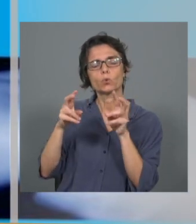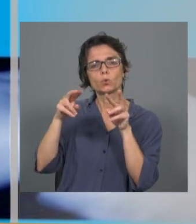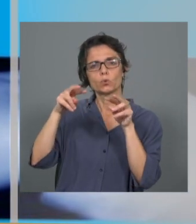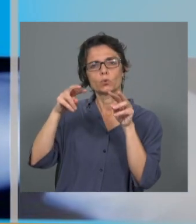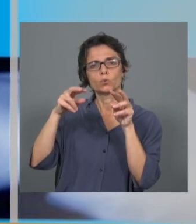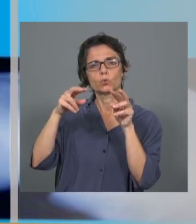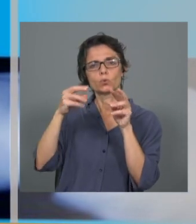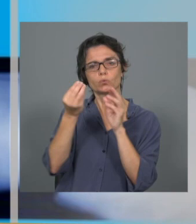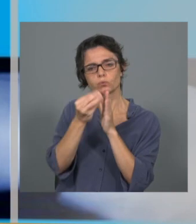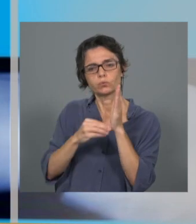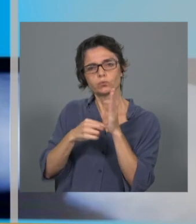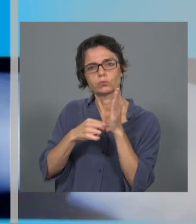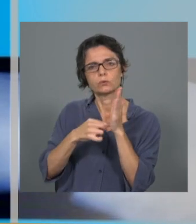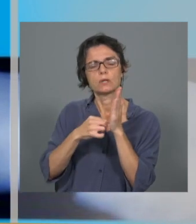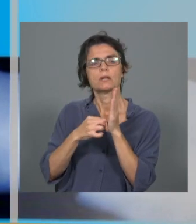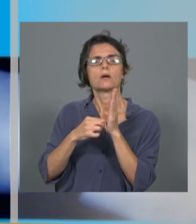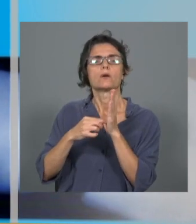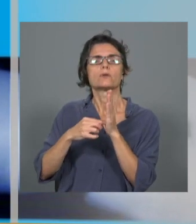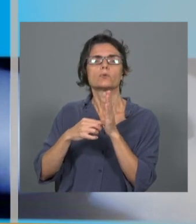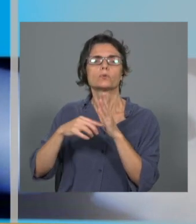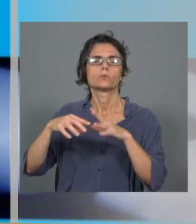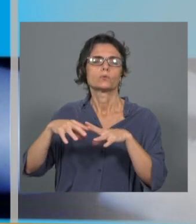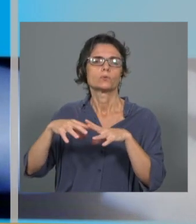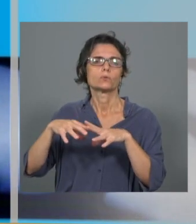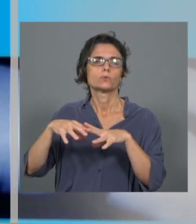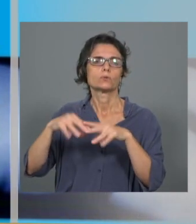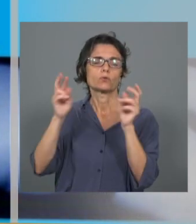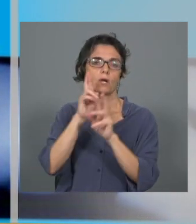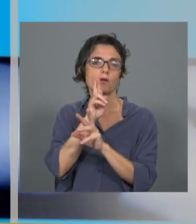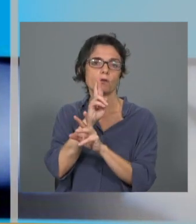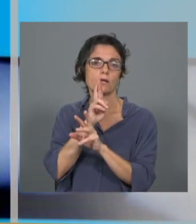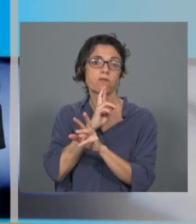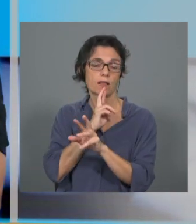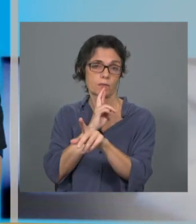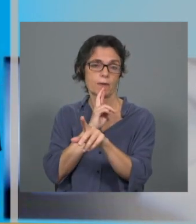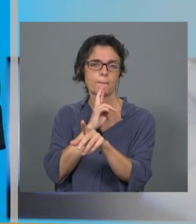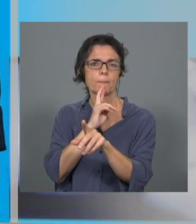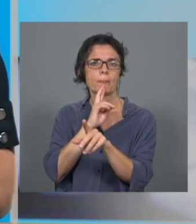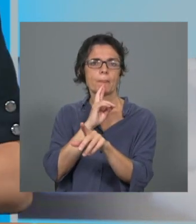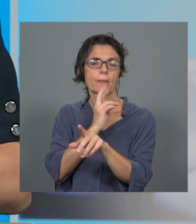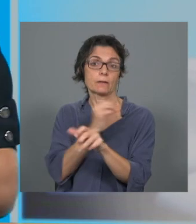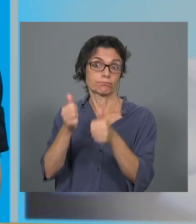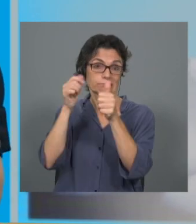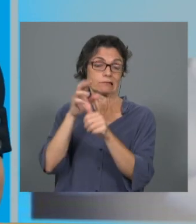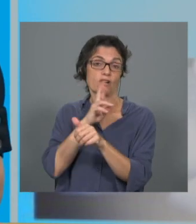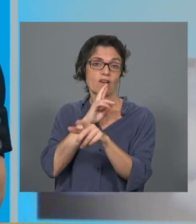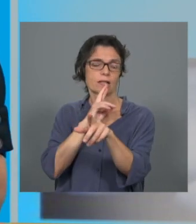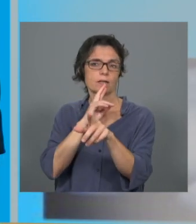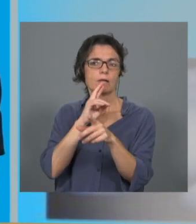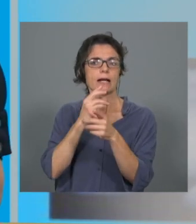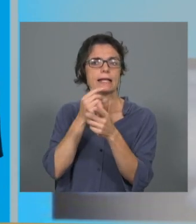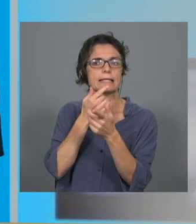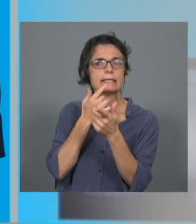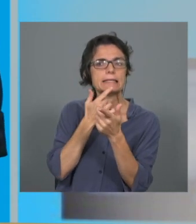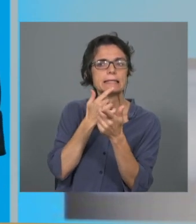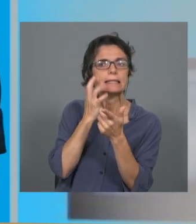Fátima, transmitir às pessoas essa informação, porque também há muitas pessoas que vão a Fátima e não sabem bem o que é